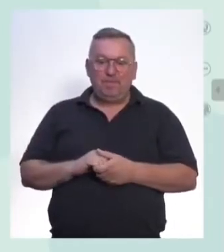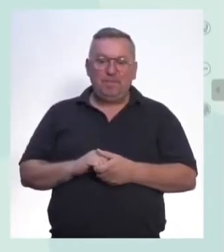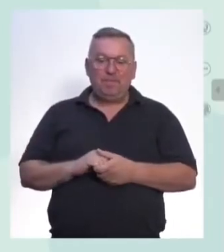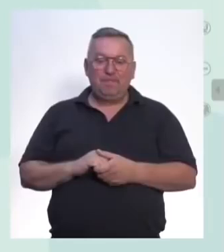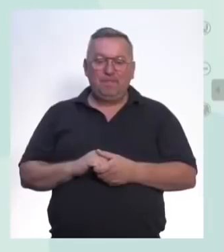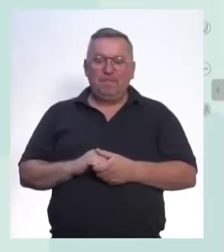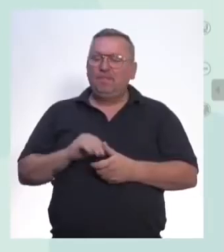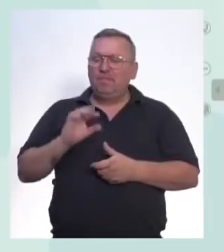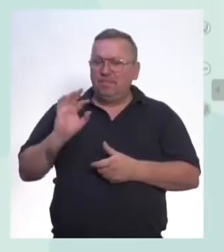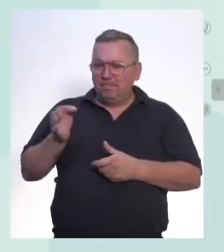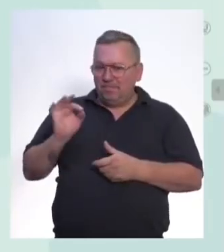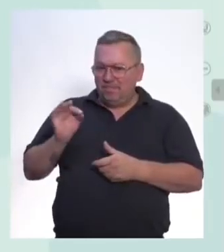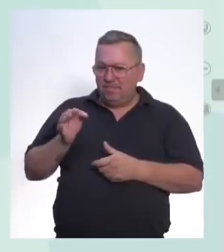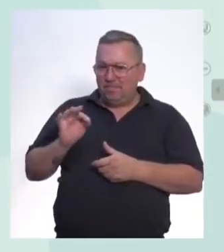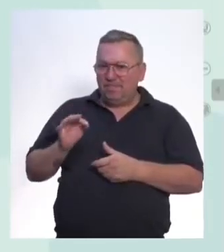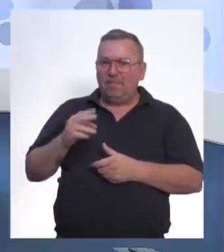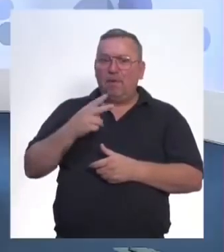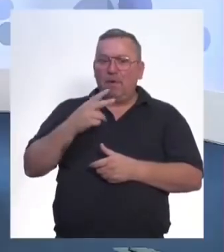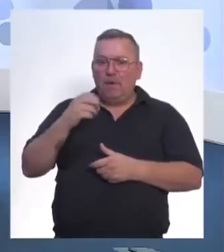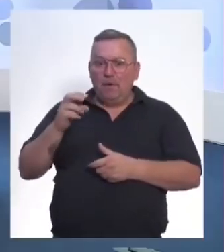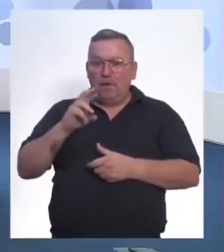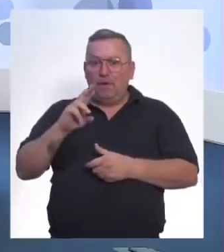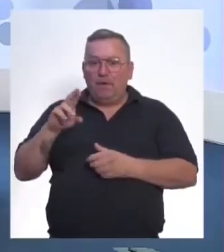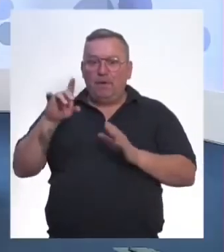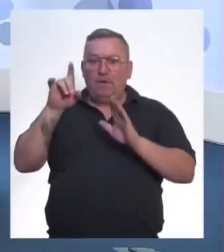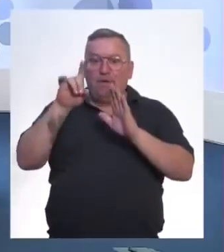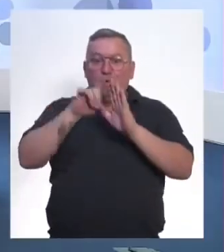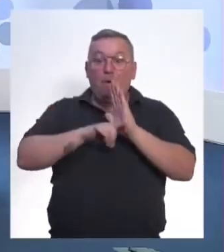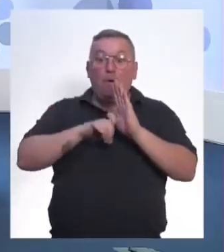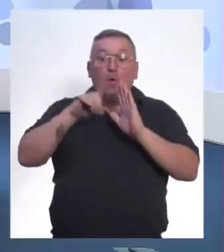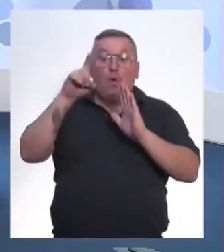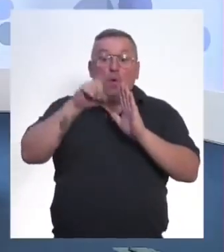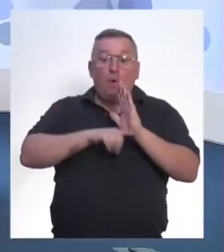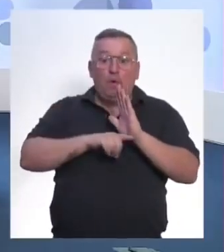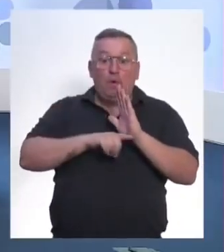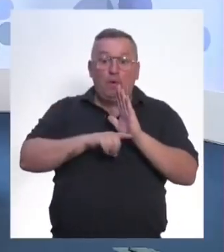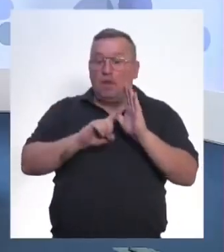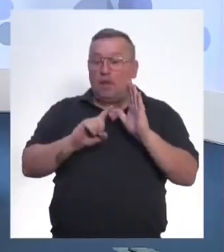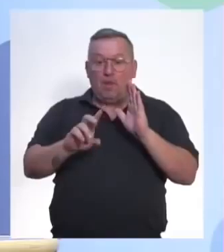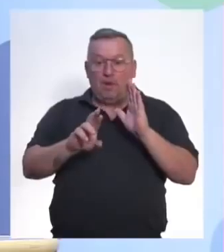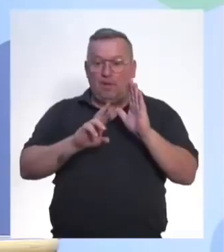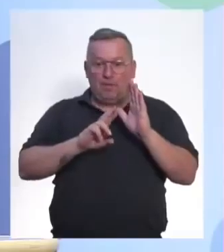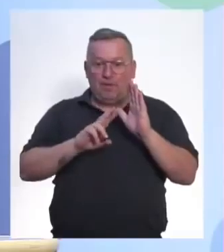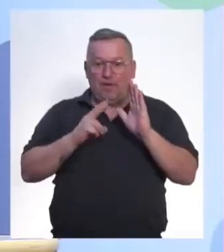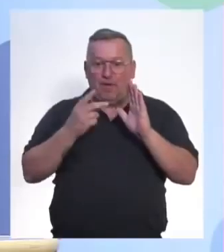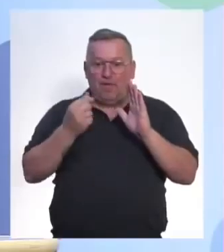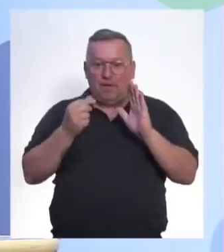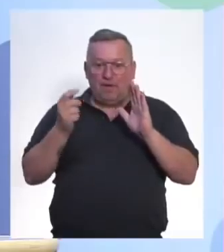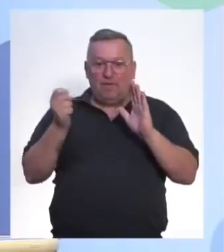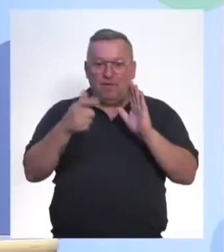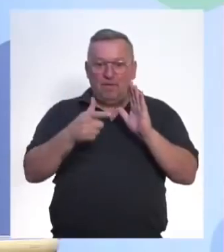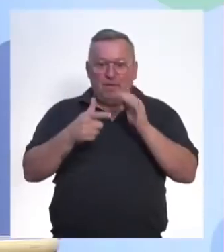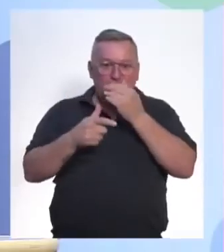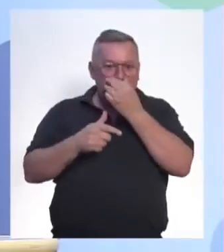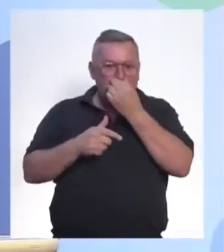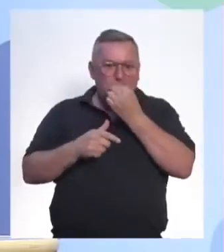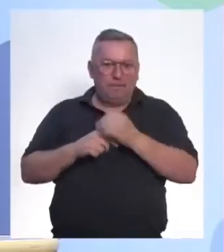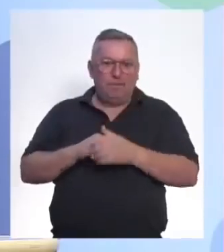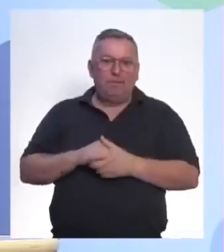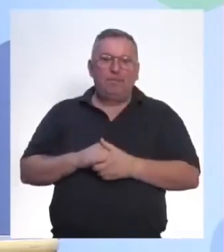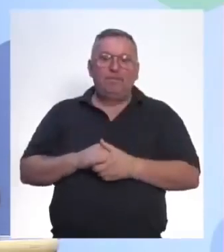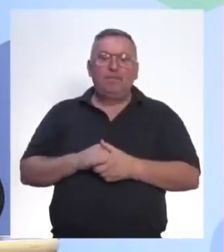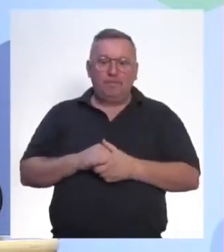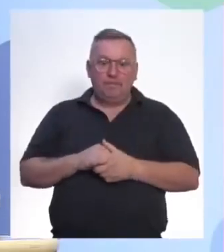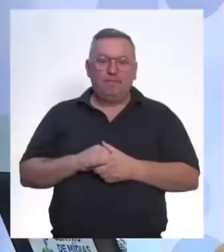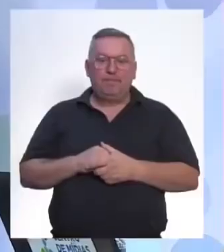R$1.800. É isso mesmo. Reais, 200 tá? É o desconto, não é o valor a ser pago com o desconto.